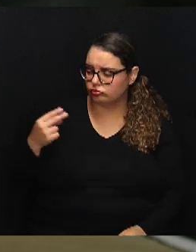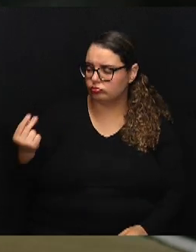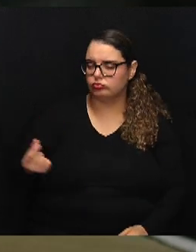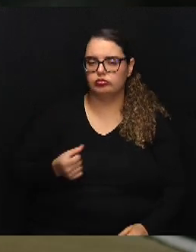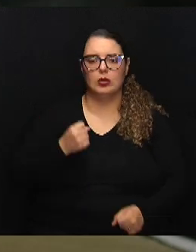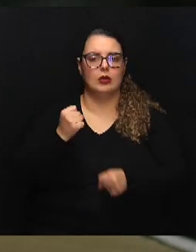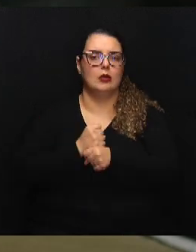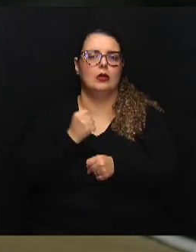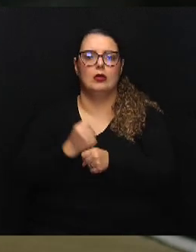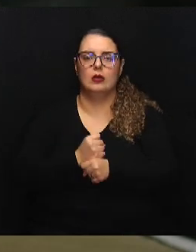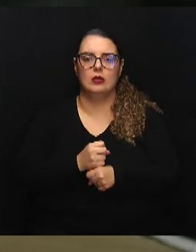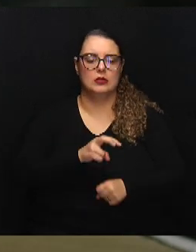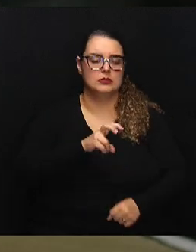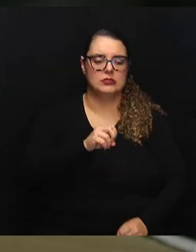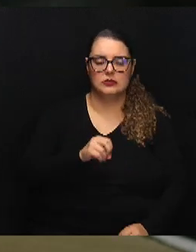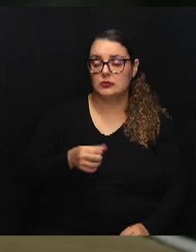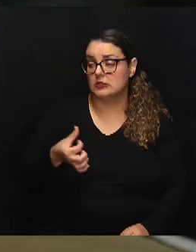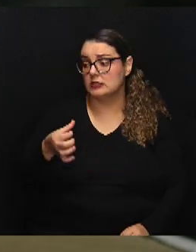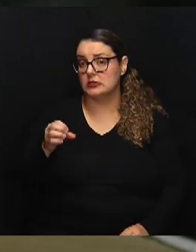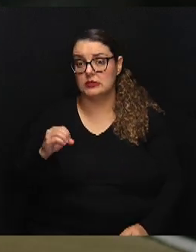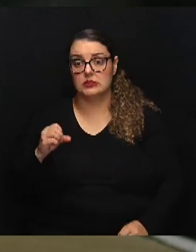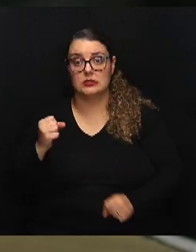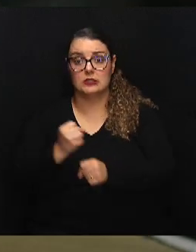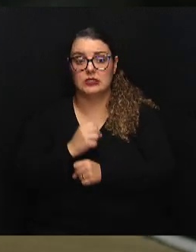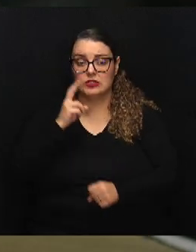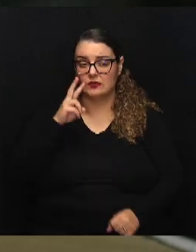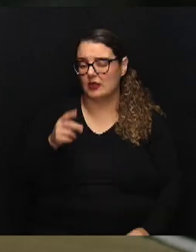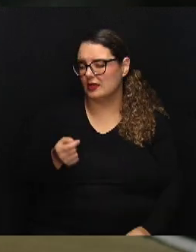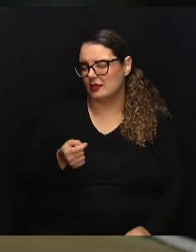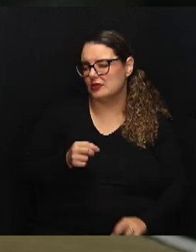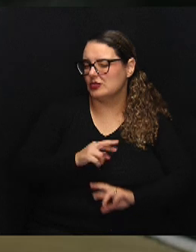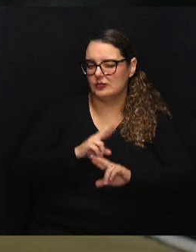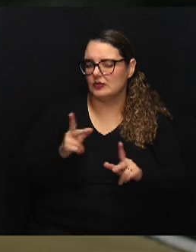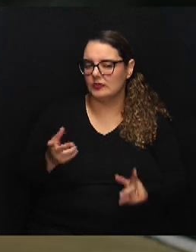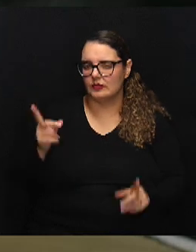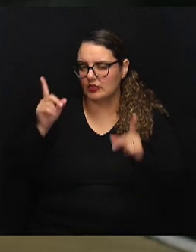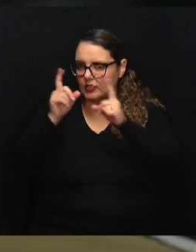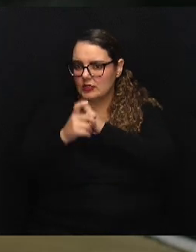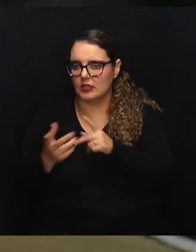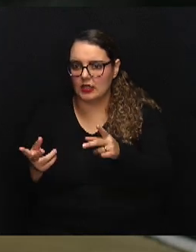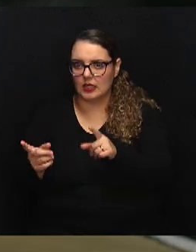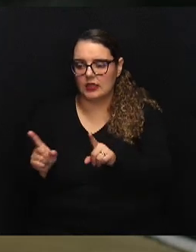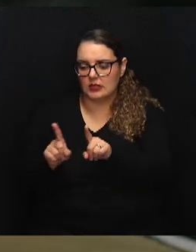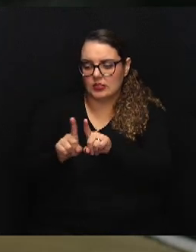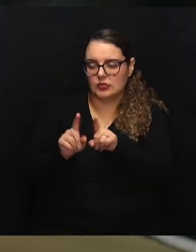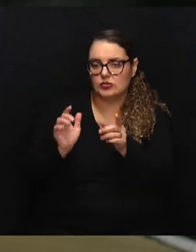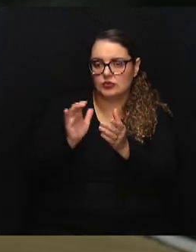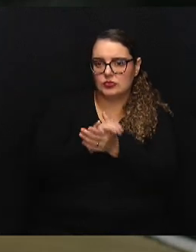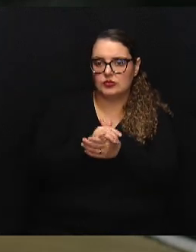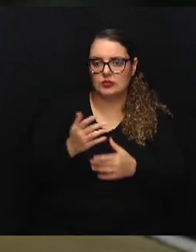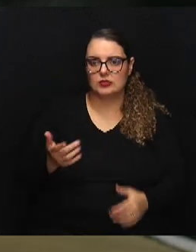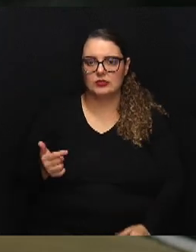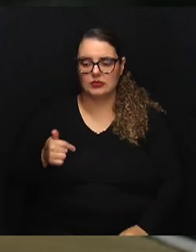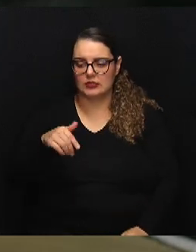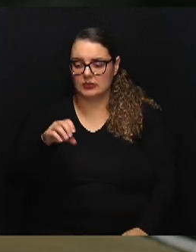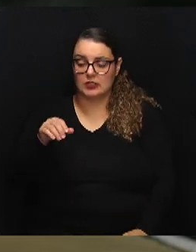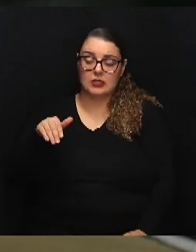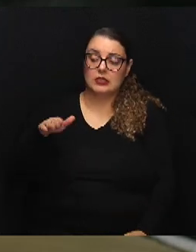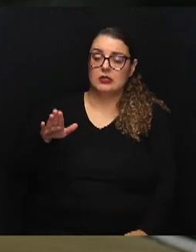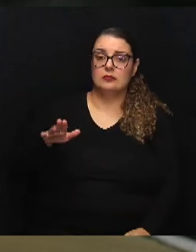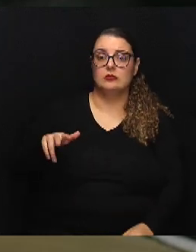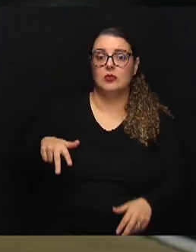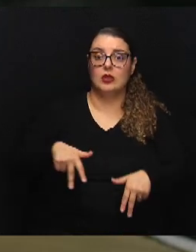40, 50 anos. Hoje a gente ainda vê, é raro, mas a gente vê aquele casalzinho, né? Já 70 a mais, de